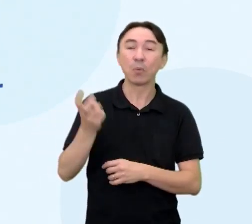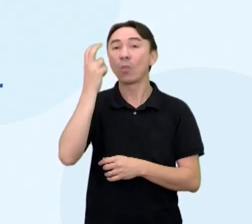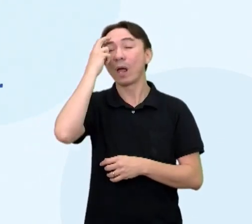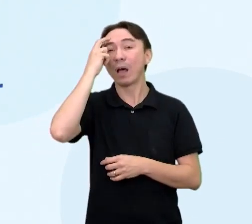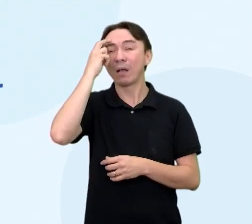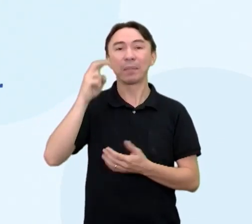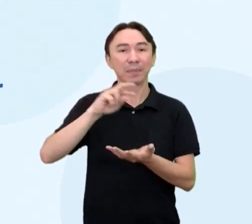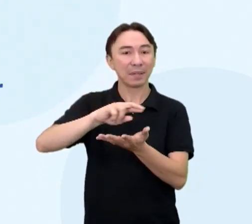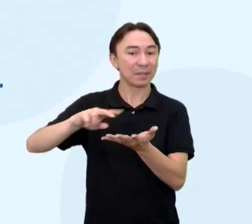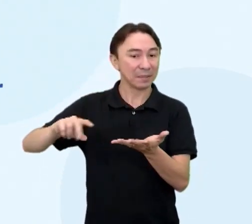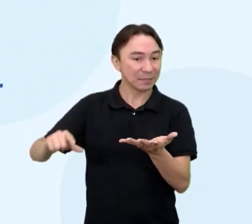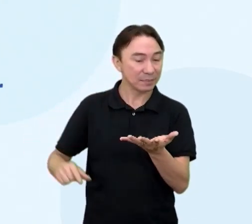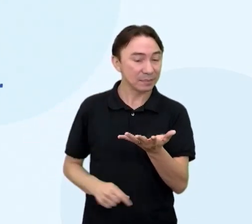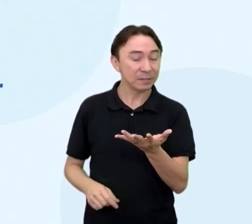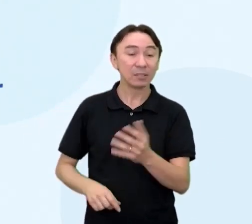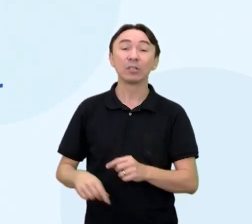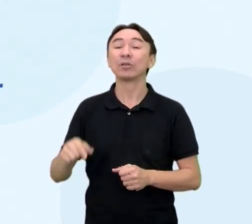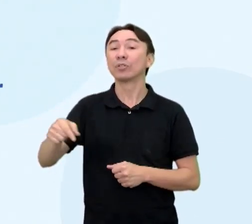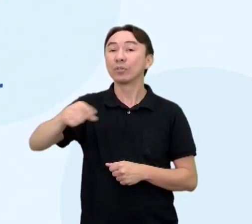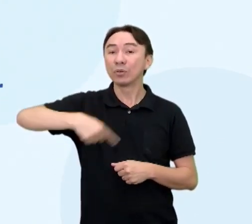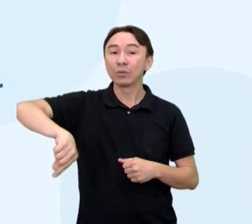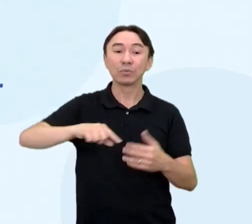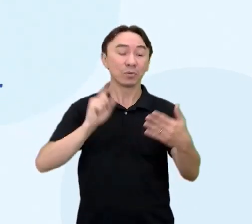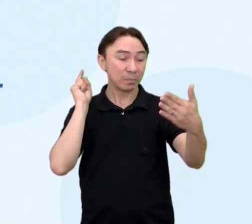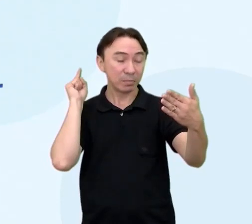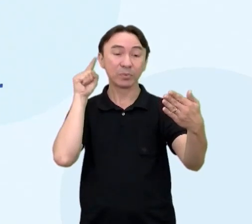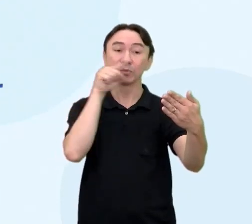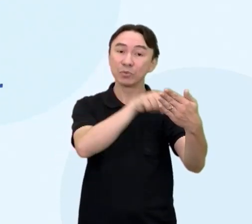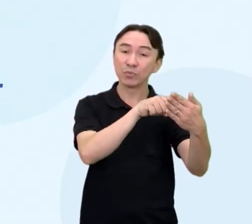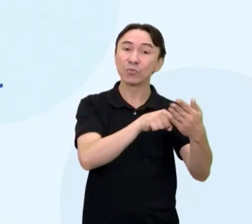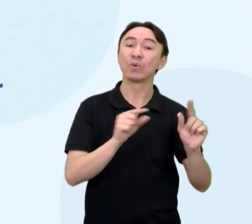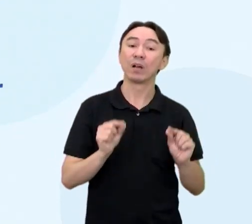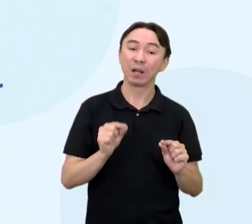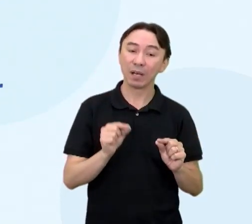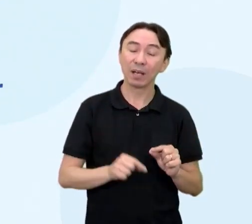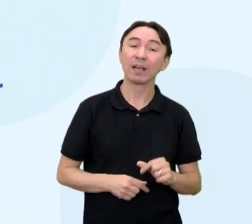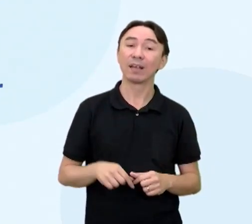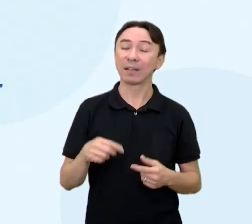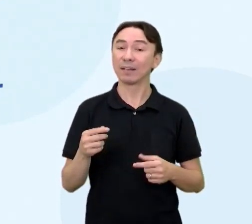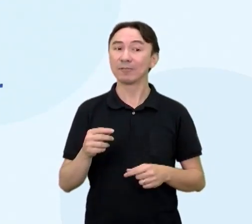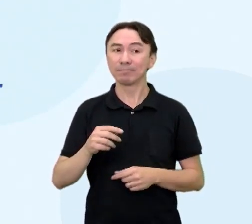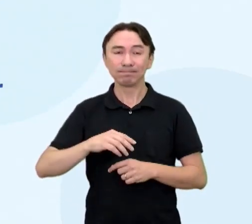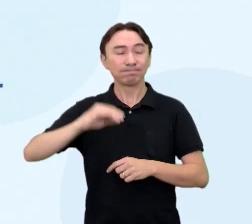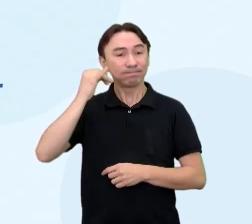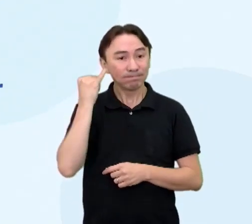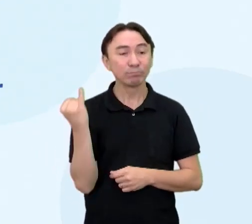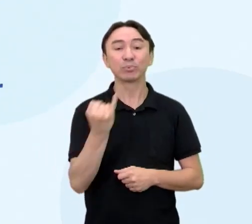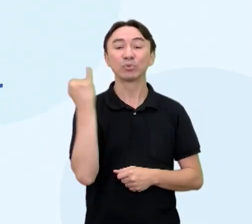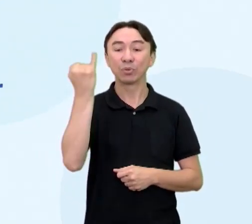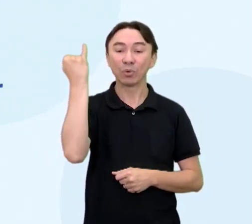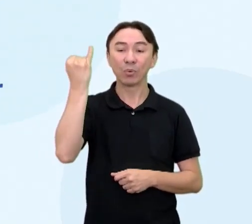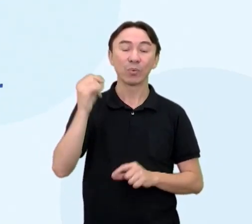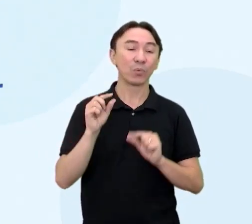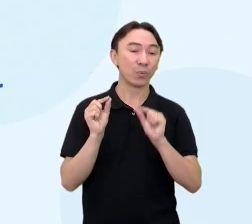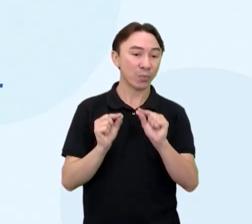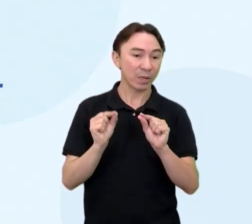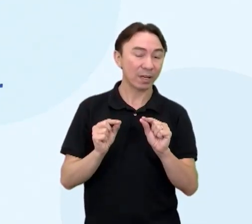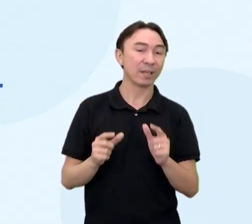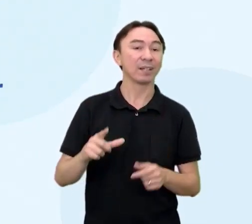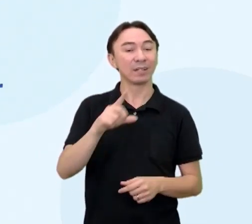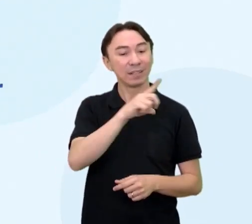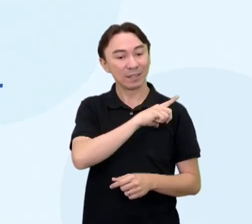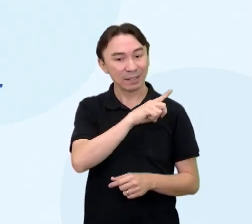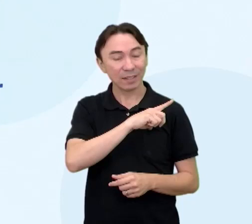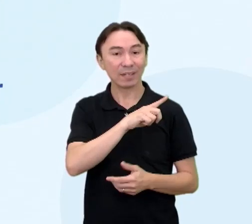é trabalhar a importância das referências locais a partir da origem institucional